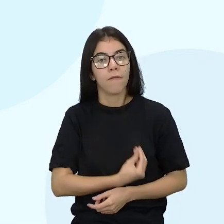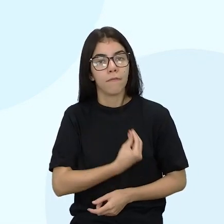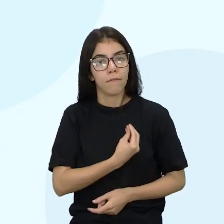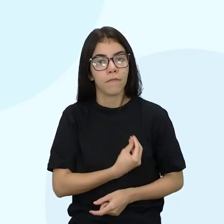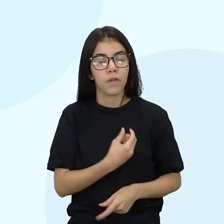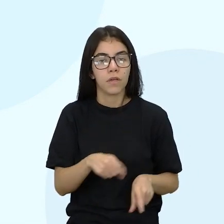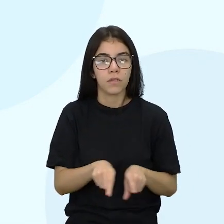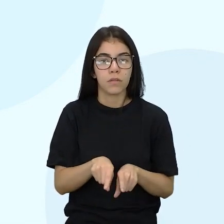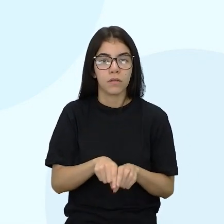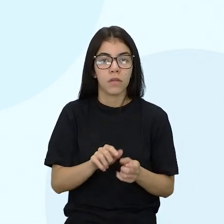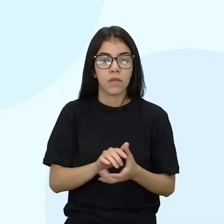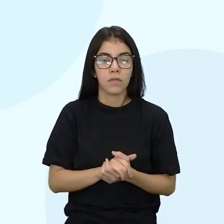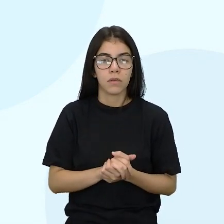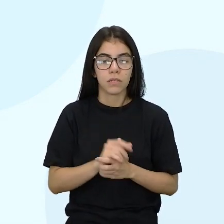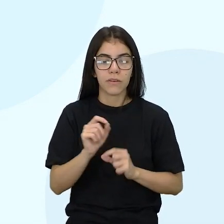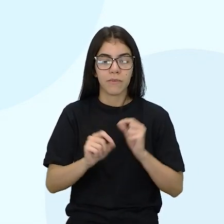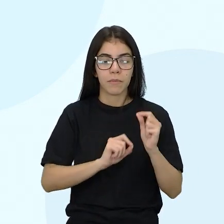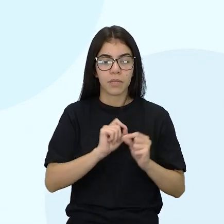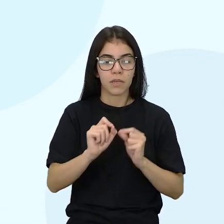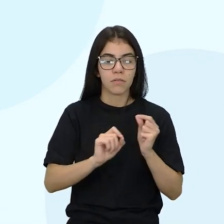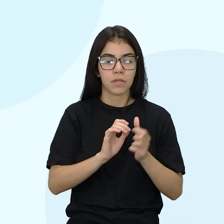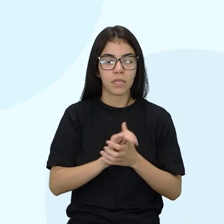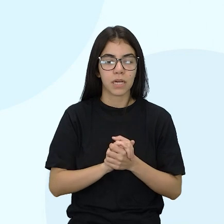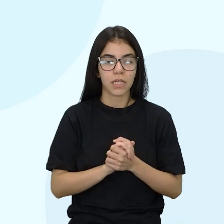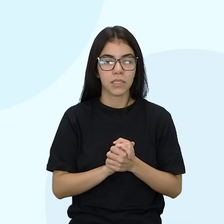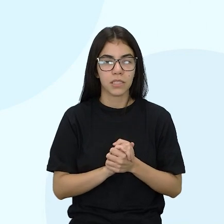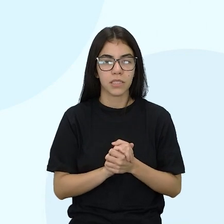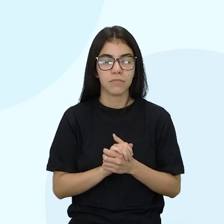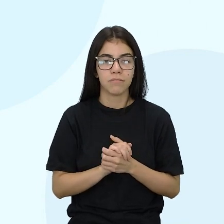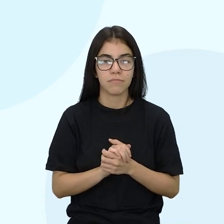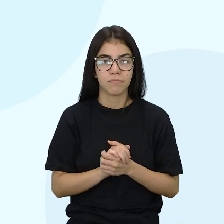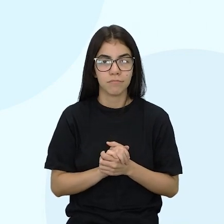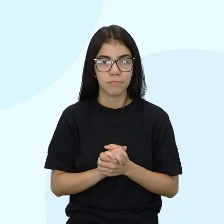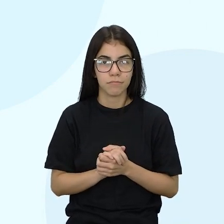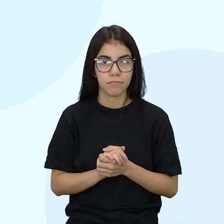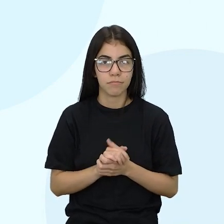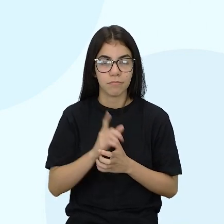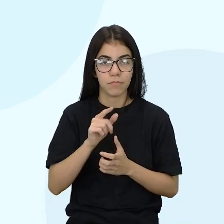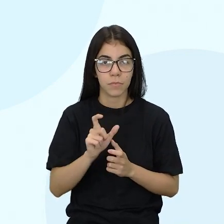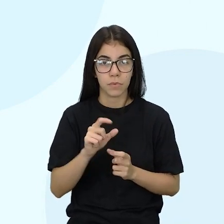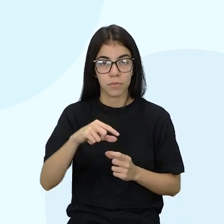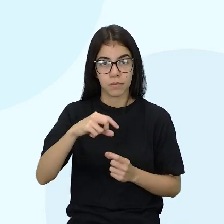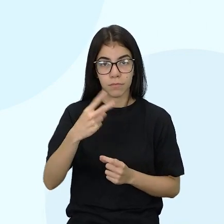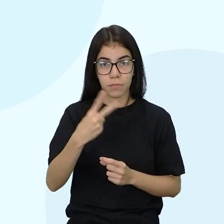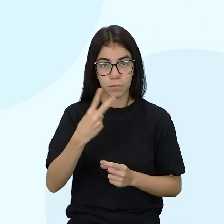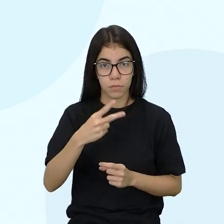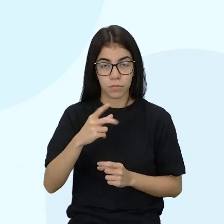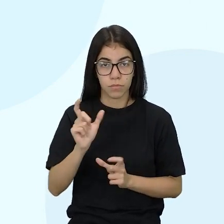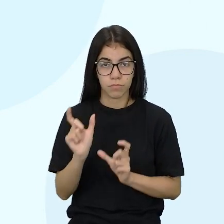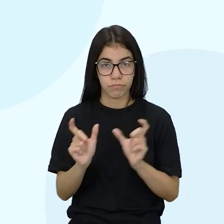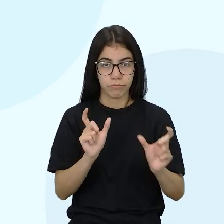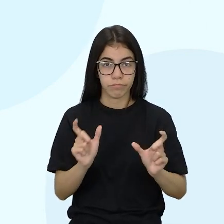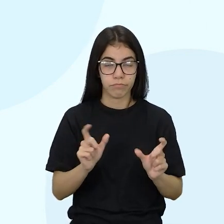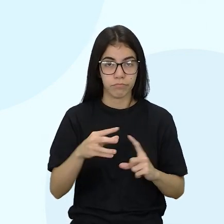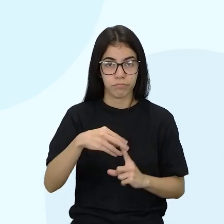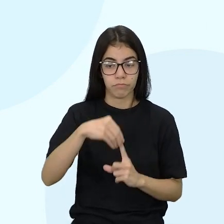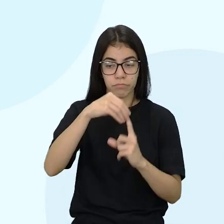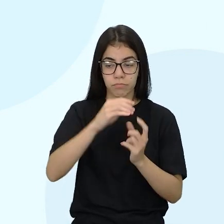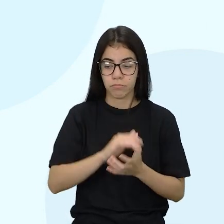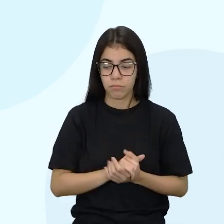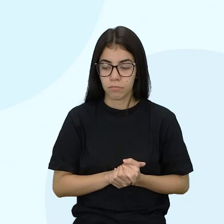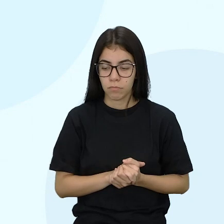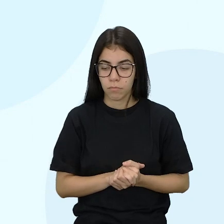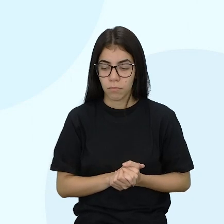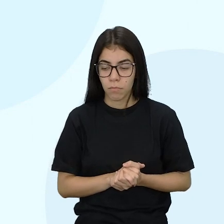meio ambiente em que vivem. Então, vou deixar aqui 2 palavras em destaque aqui para a gente. A primeira